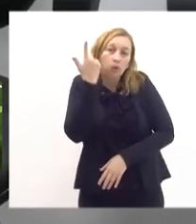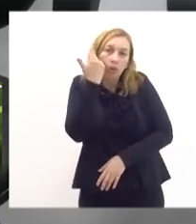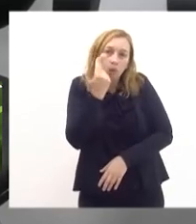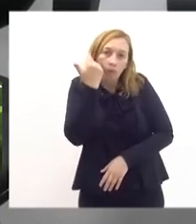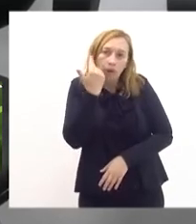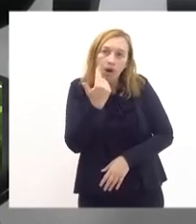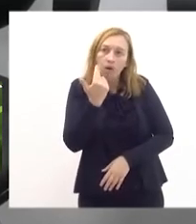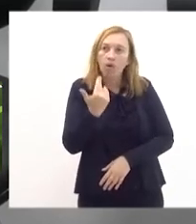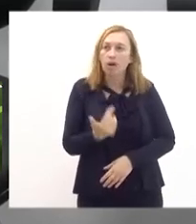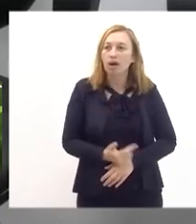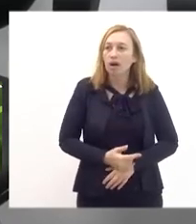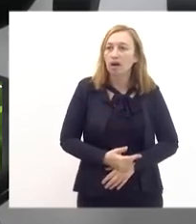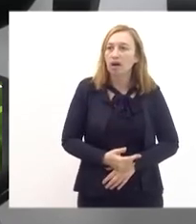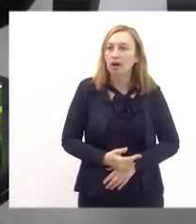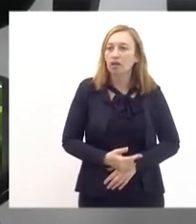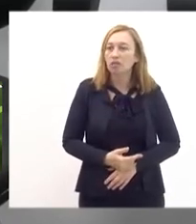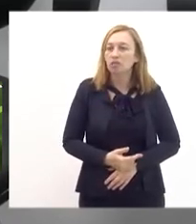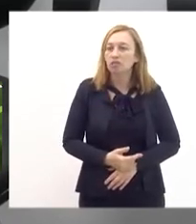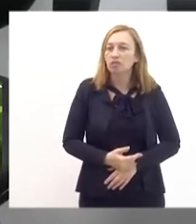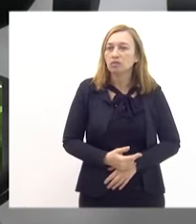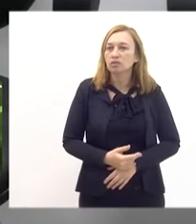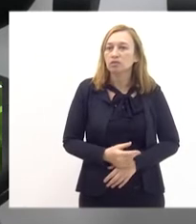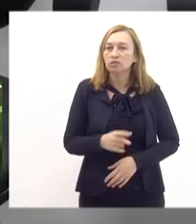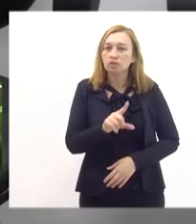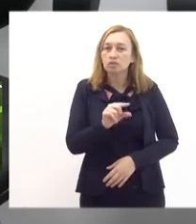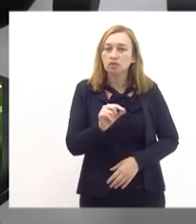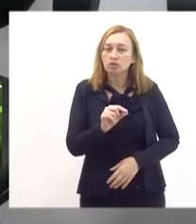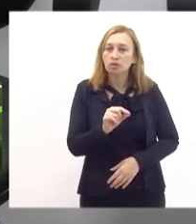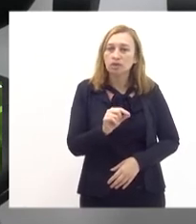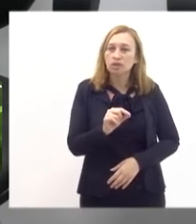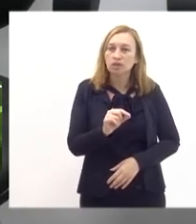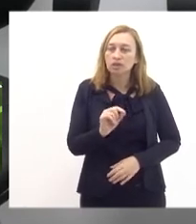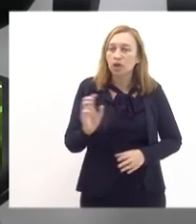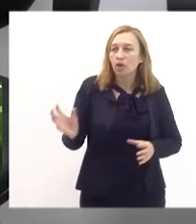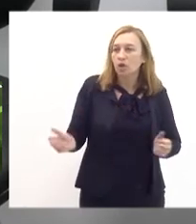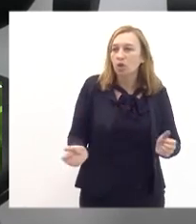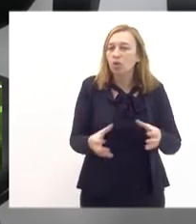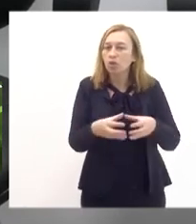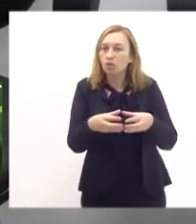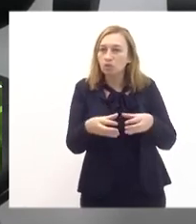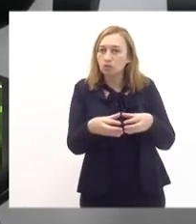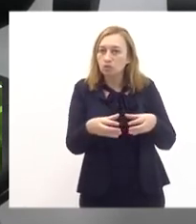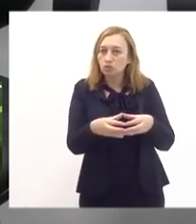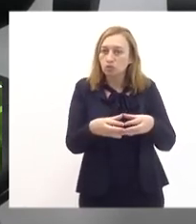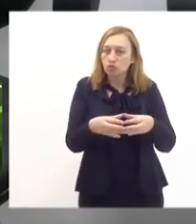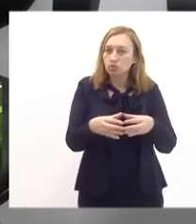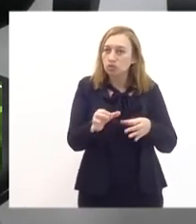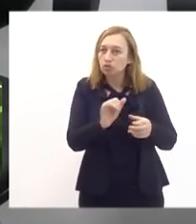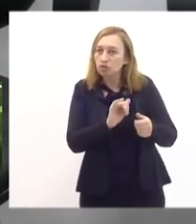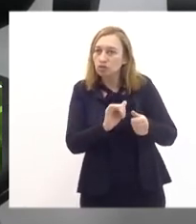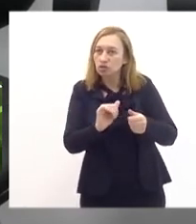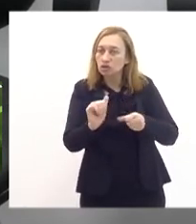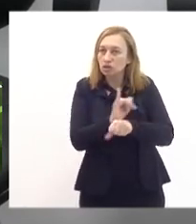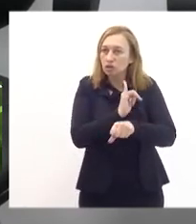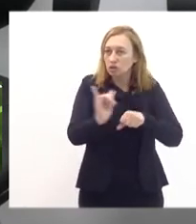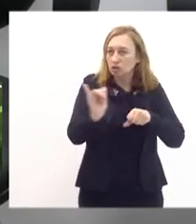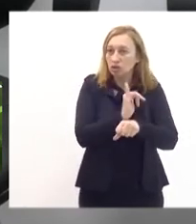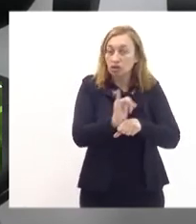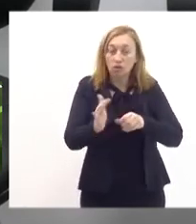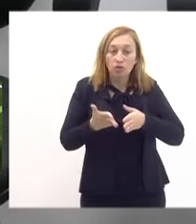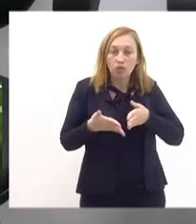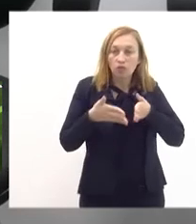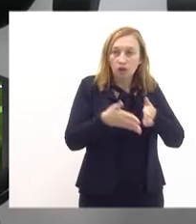normalmente, uma definição de que ele é um conjunto de mecanismos voltados para